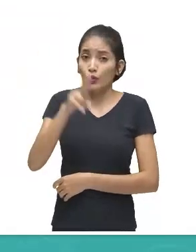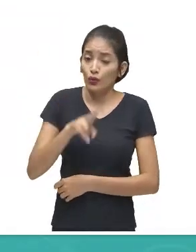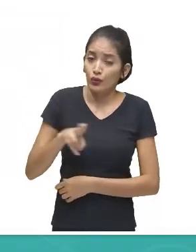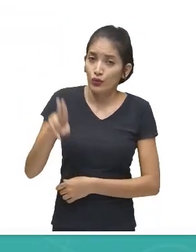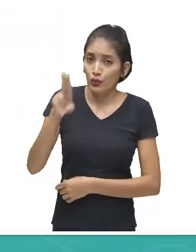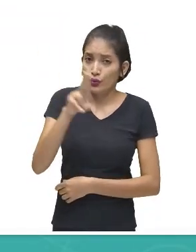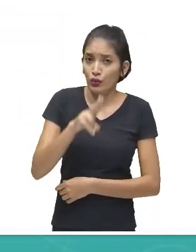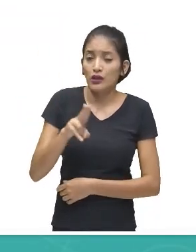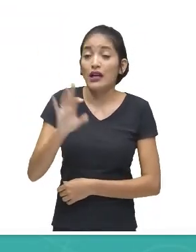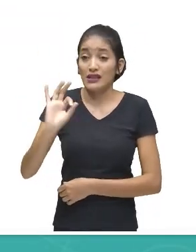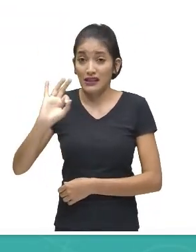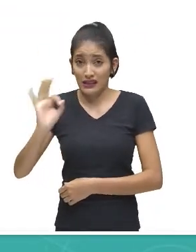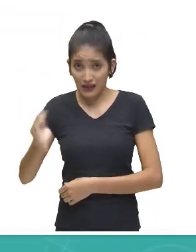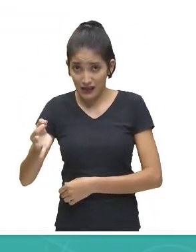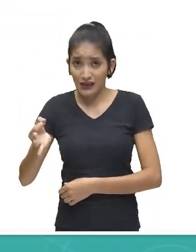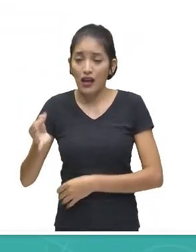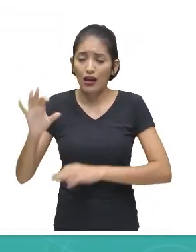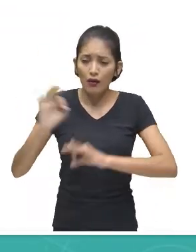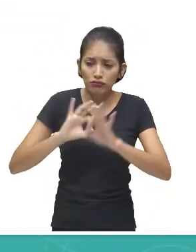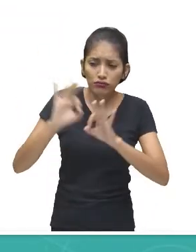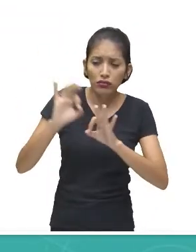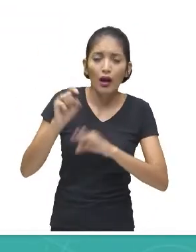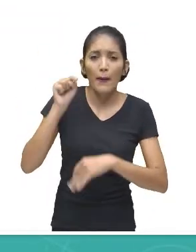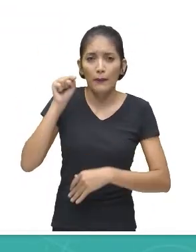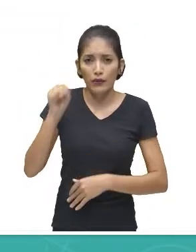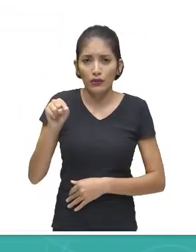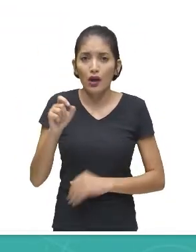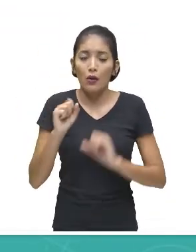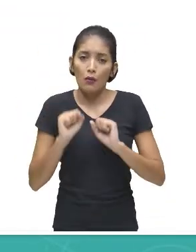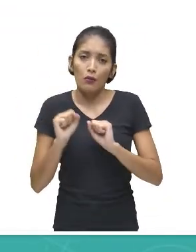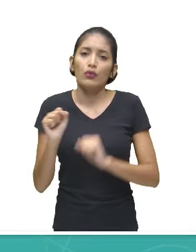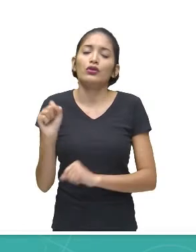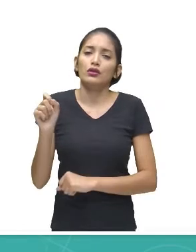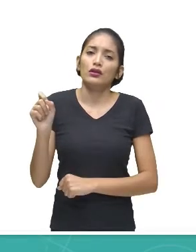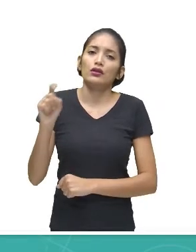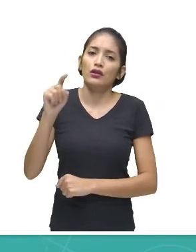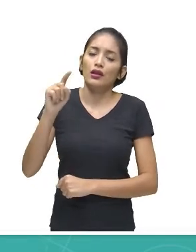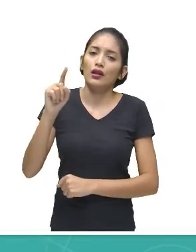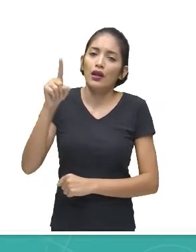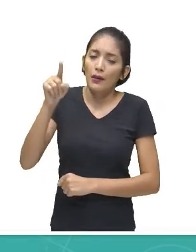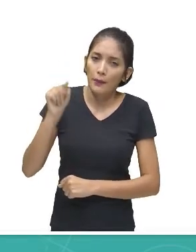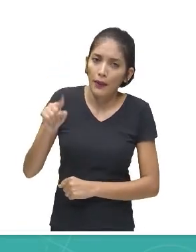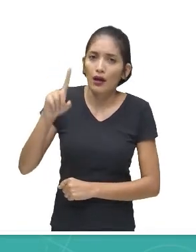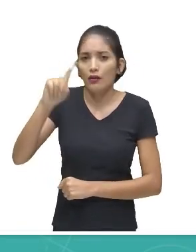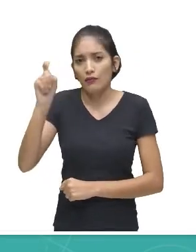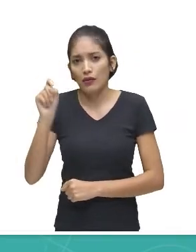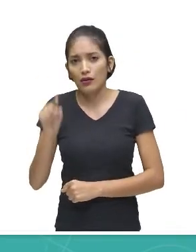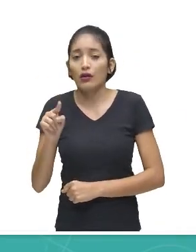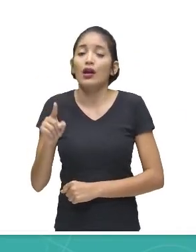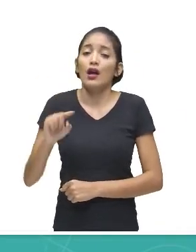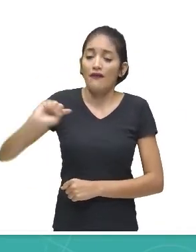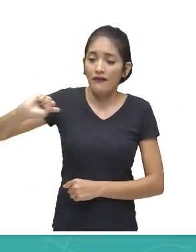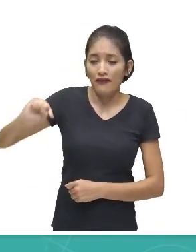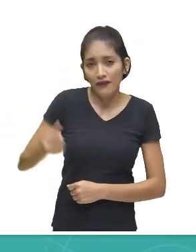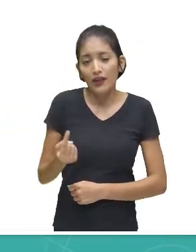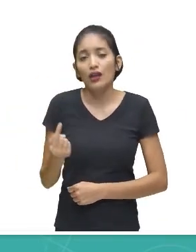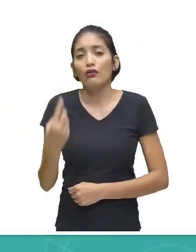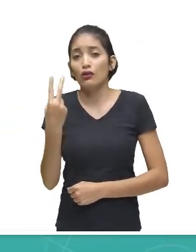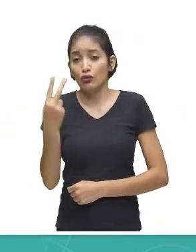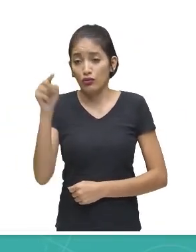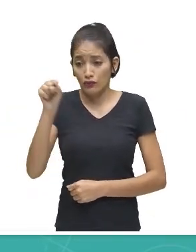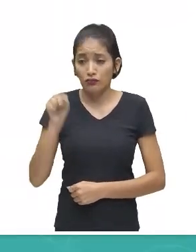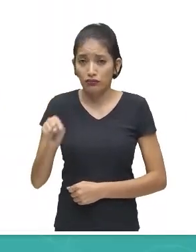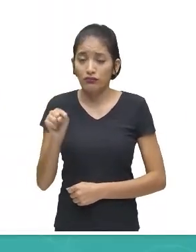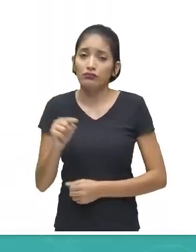utilizarmos adequadamente a pontuação, seja a exclamação, a interrogação, a vírgula, os 2 pontos,